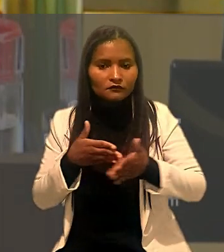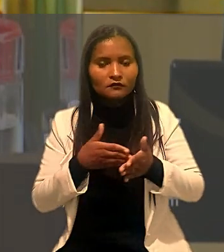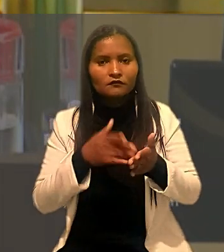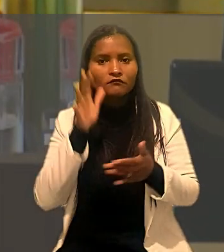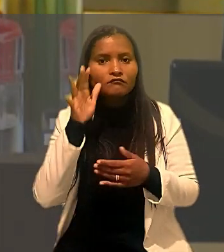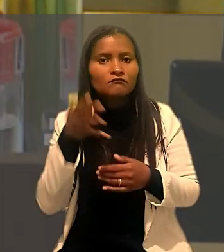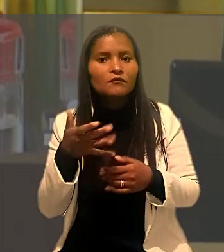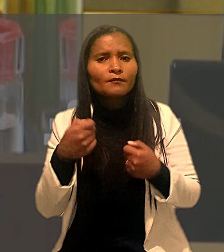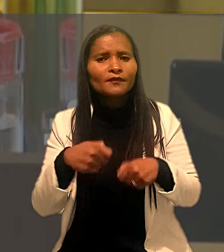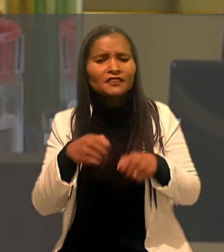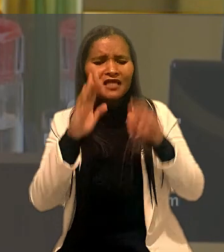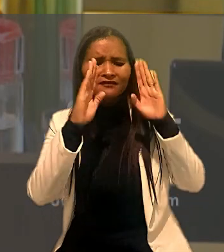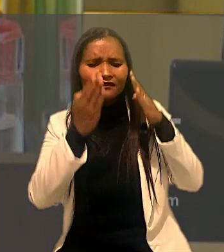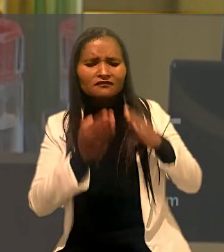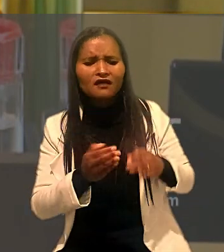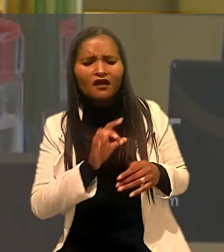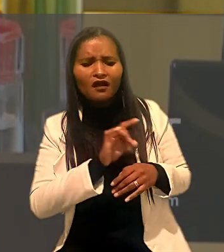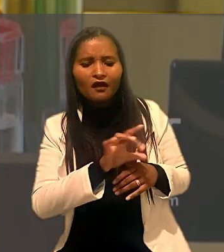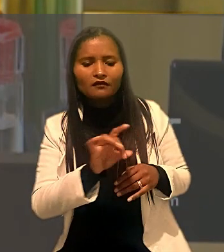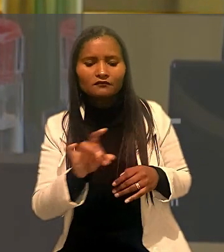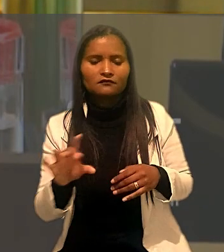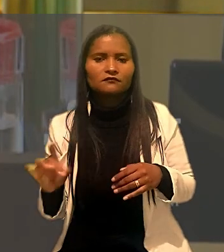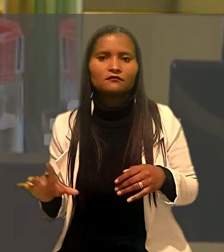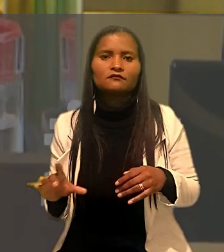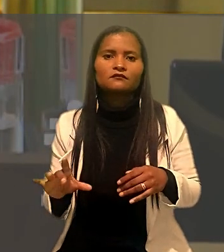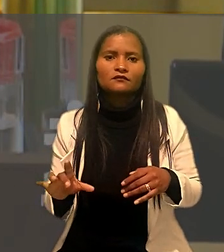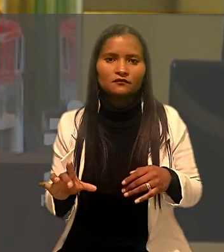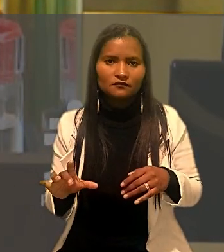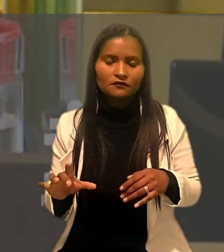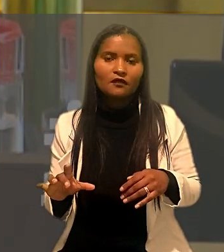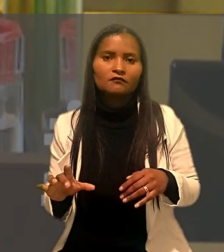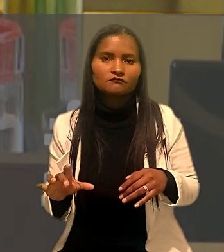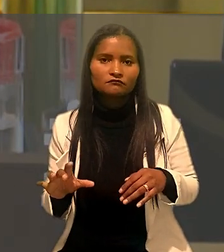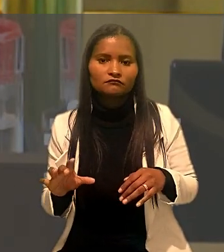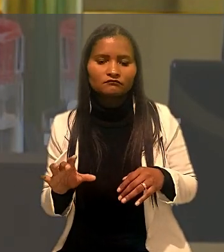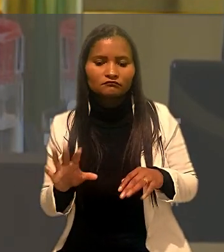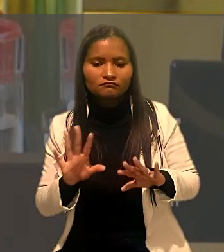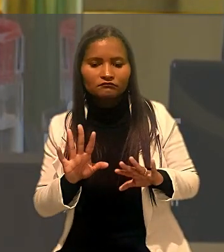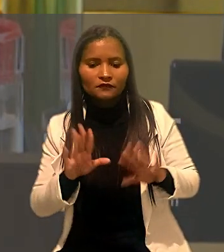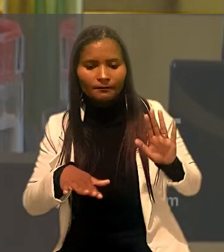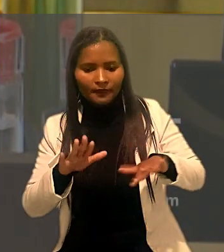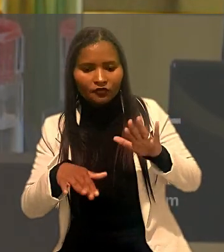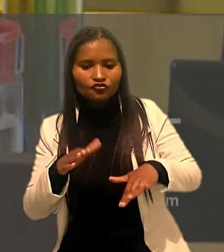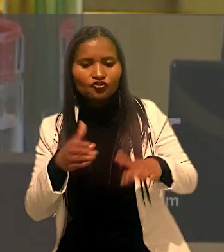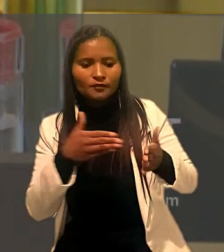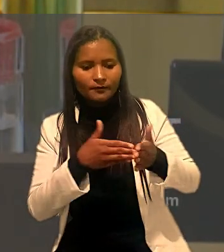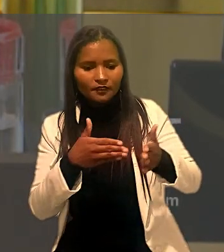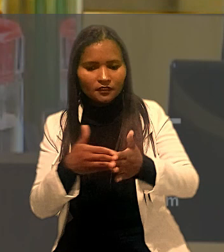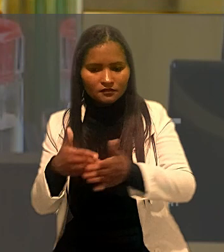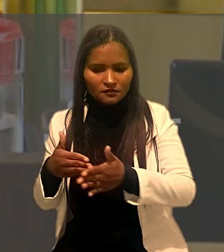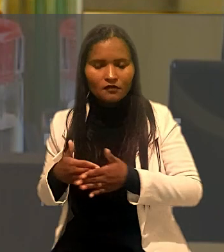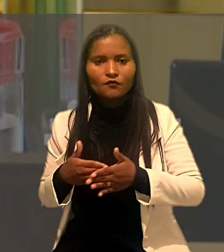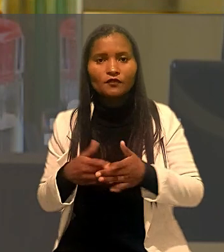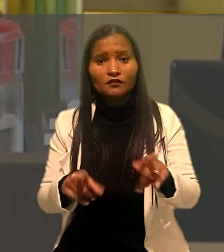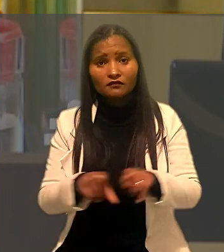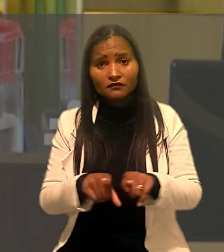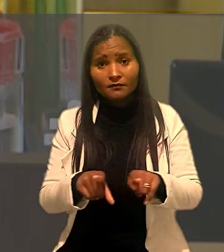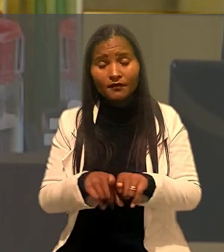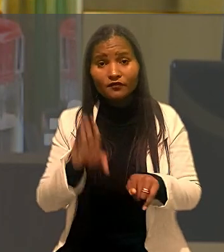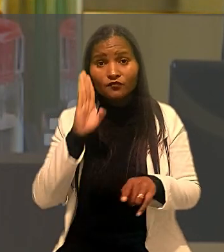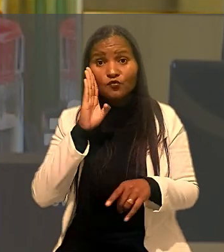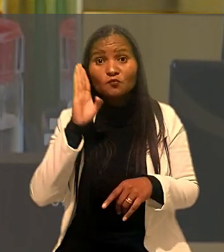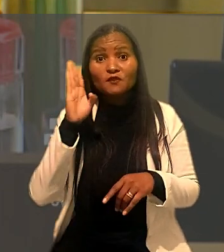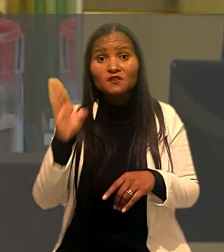venha a acontecer deve ser analisada caso a caso, em função de cada limitação e também